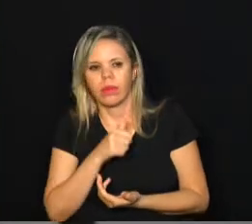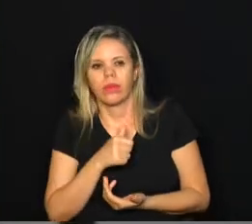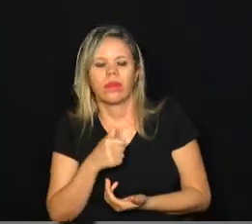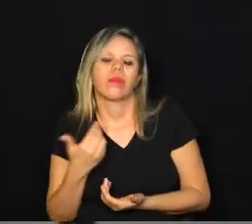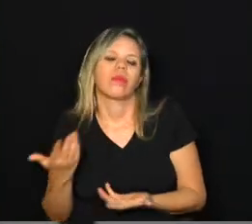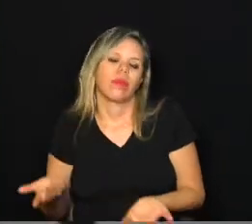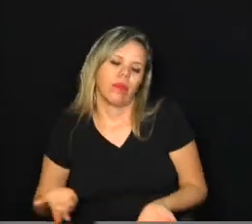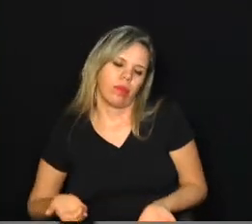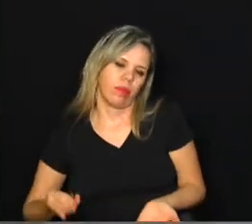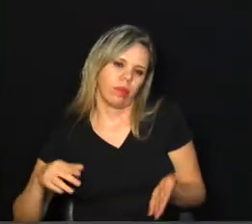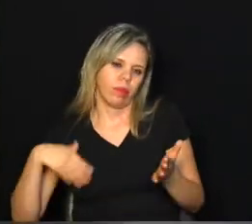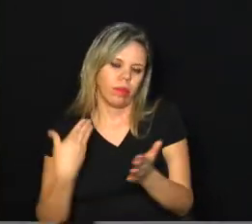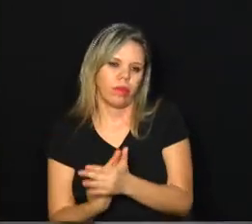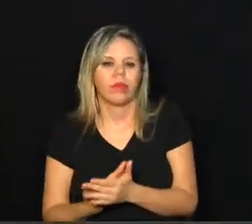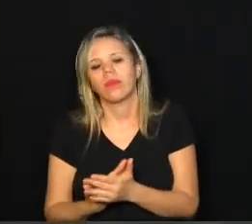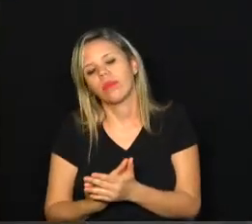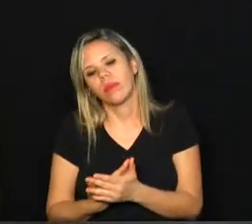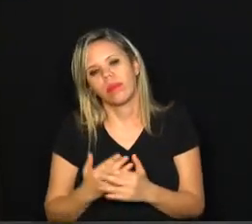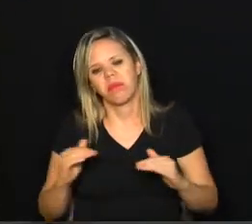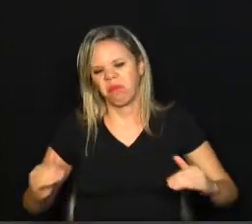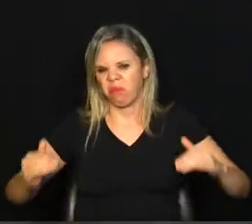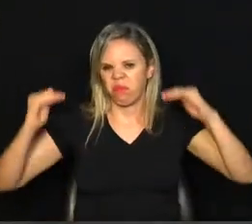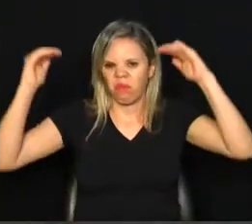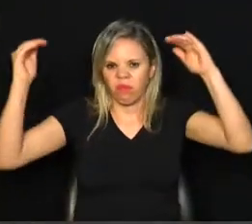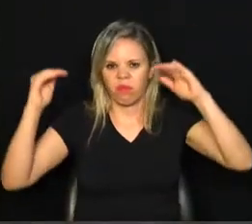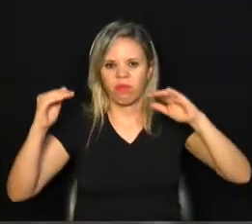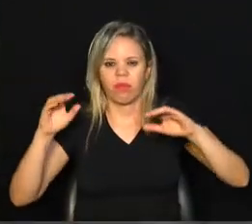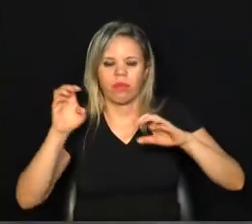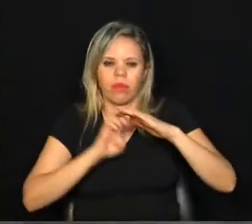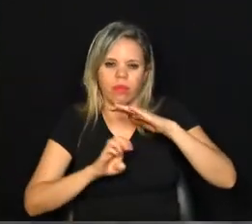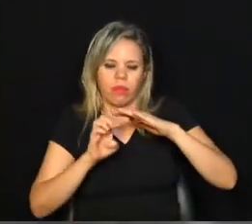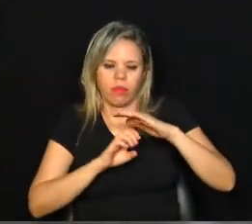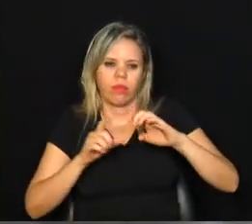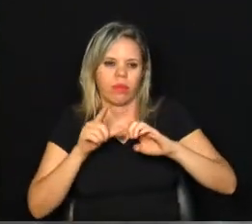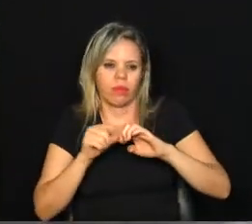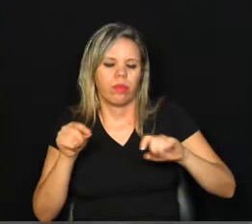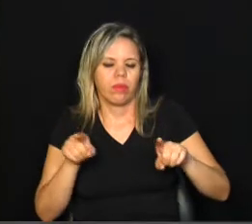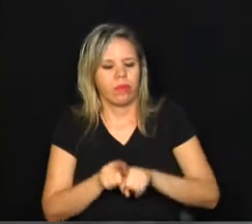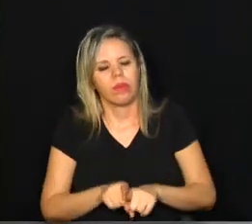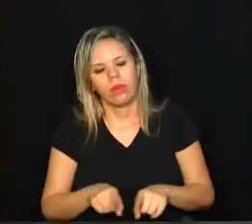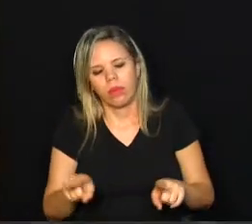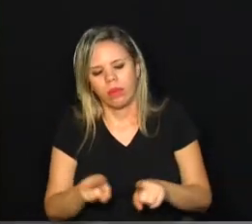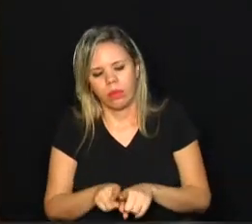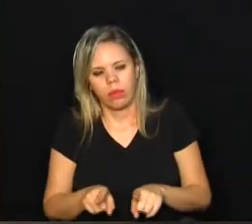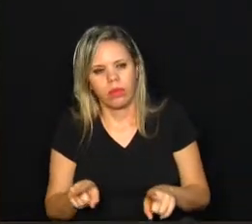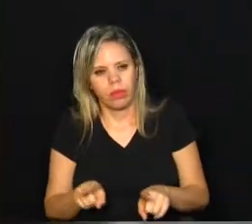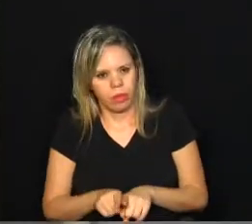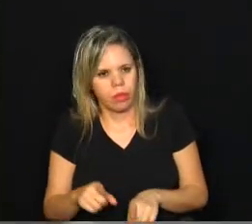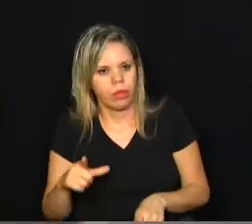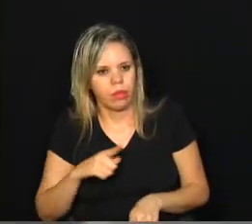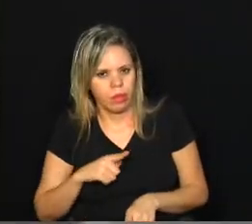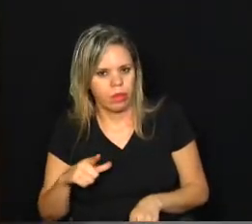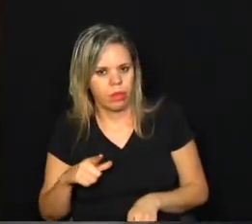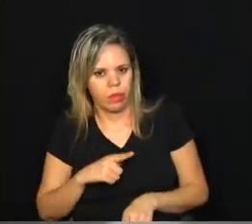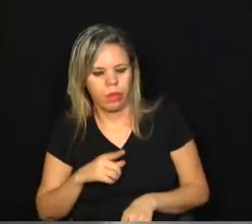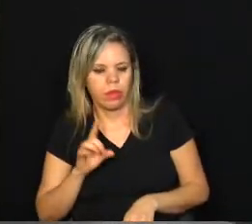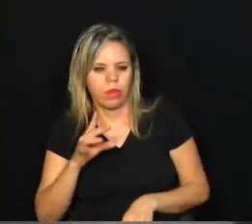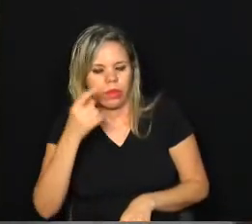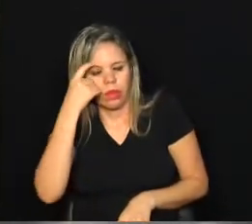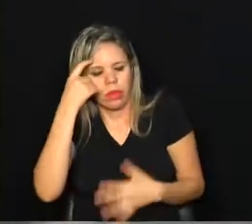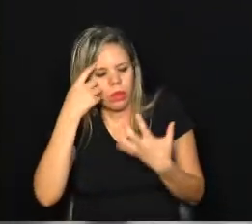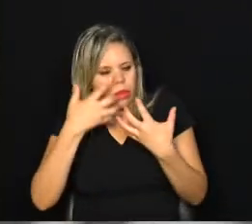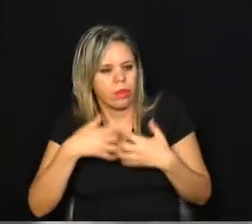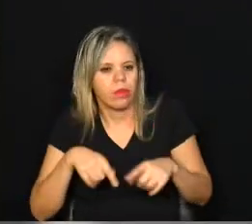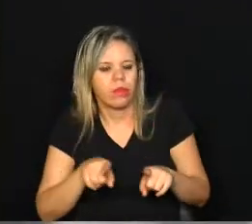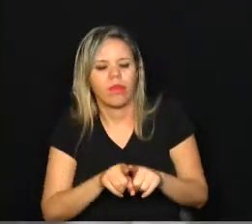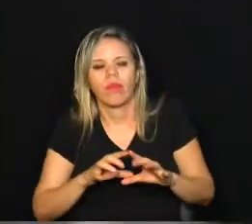ponta, até o grande empreendedor, não é? Que também tem, não precisa só pensar em startup.